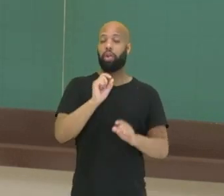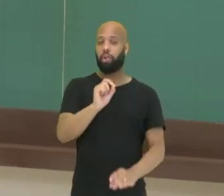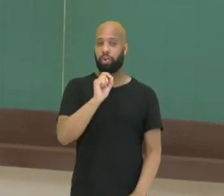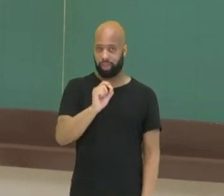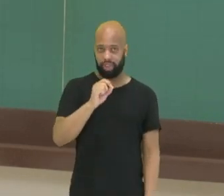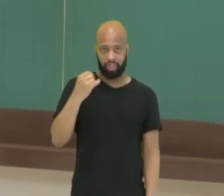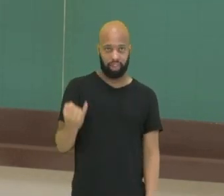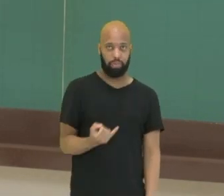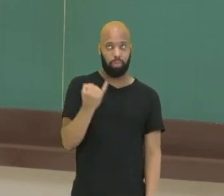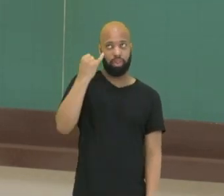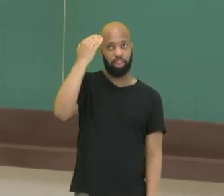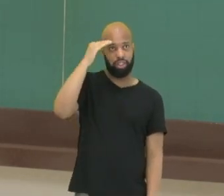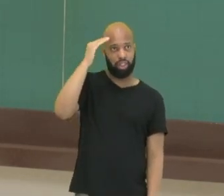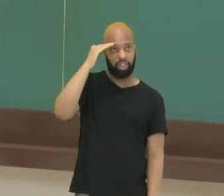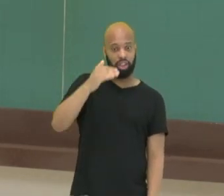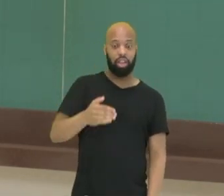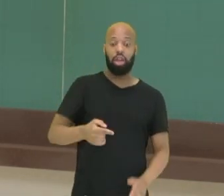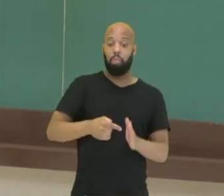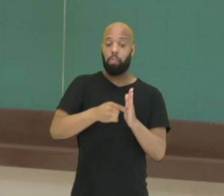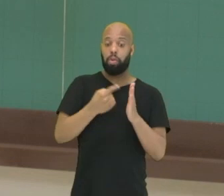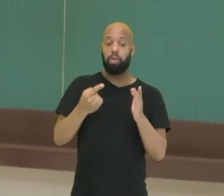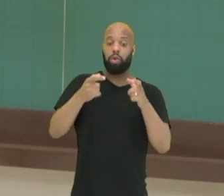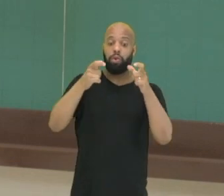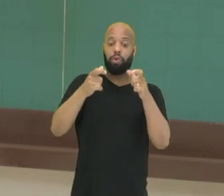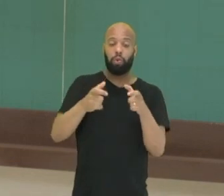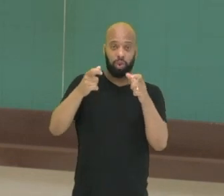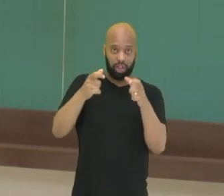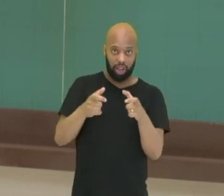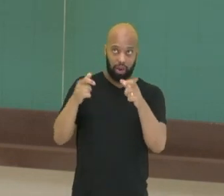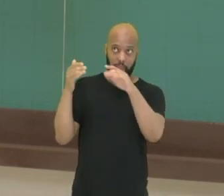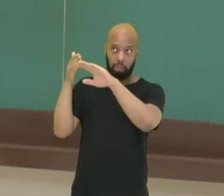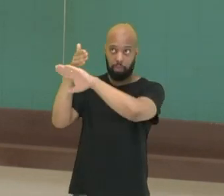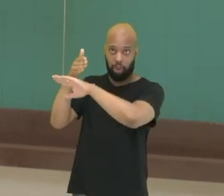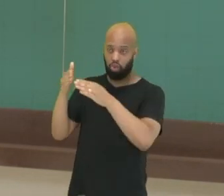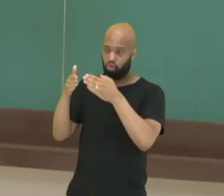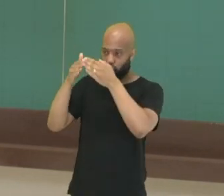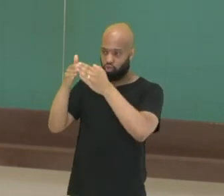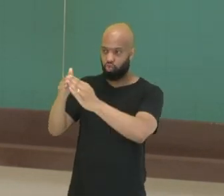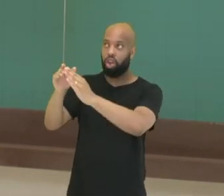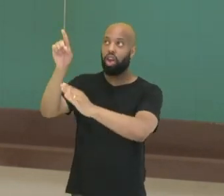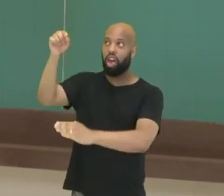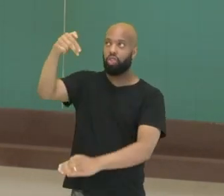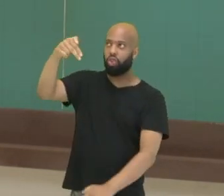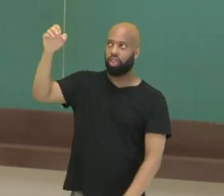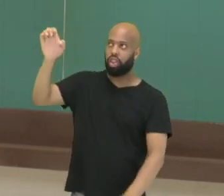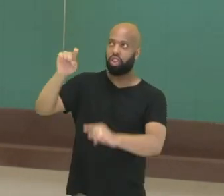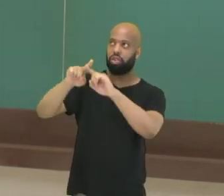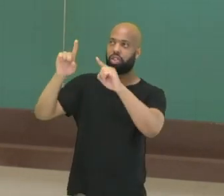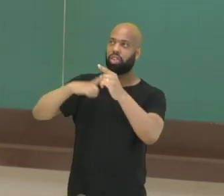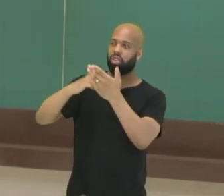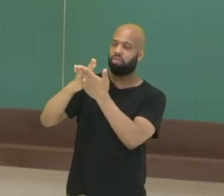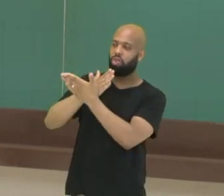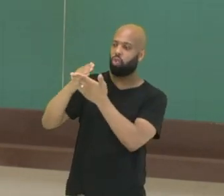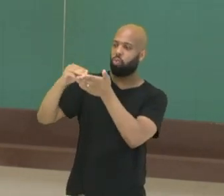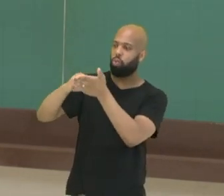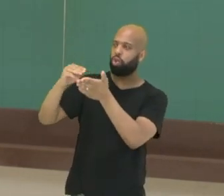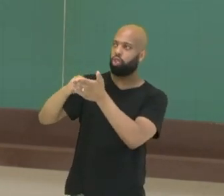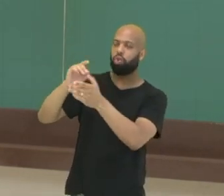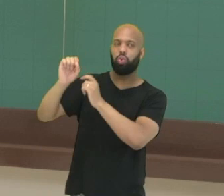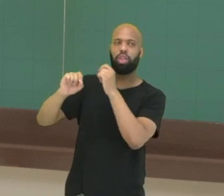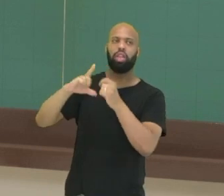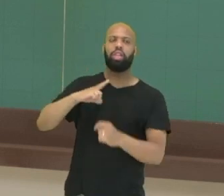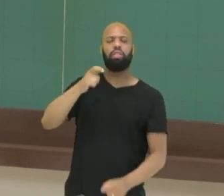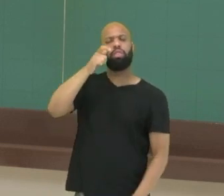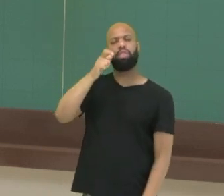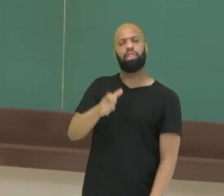do Brasil a ser ocupada foi o Nordeste, foi onde chegaram os colonizadores. Mas alguns motivos fizeram com que surgisse